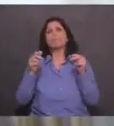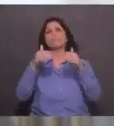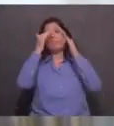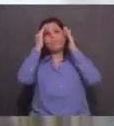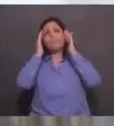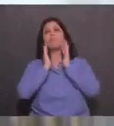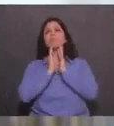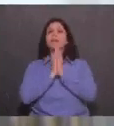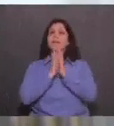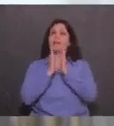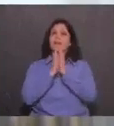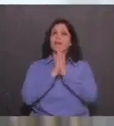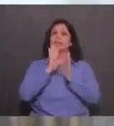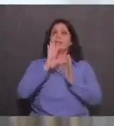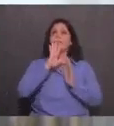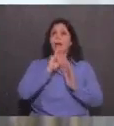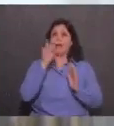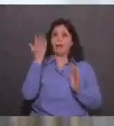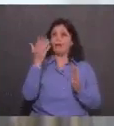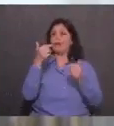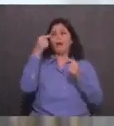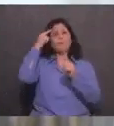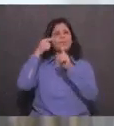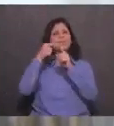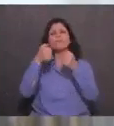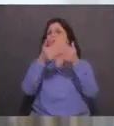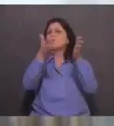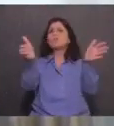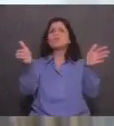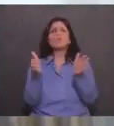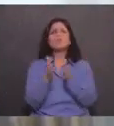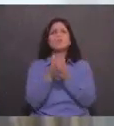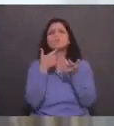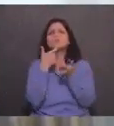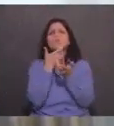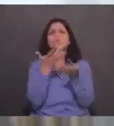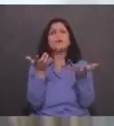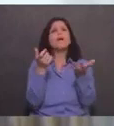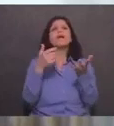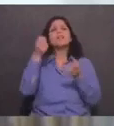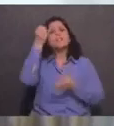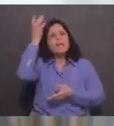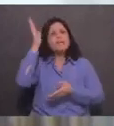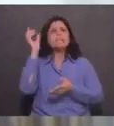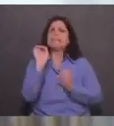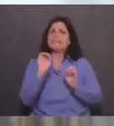da Igreja, é para todos e não esquece nenhum, porque o seu coração é imaculado e puro, cheio